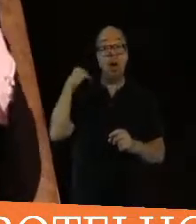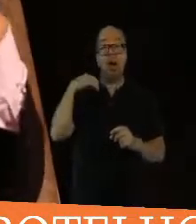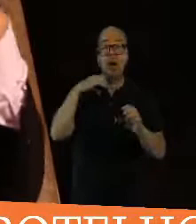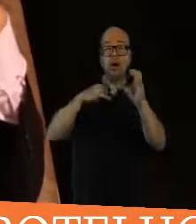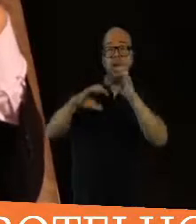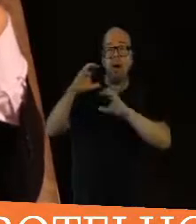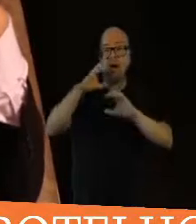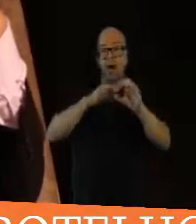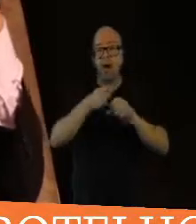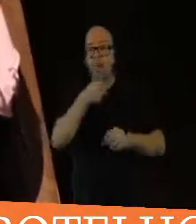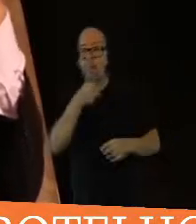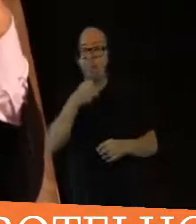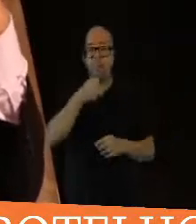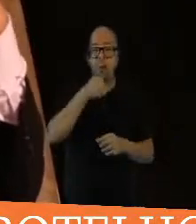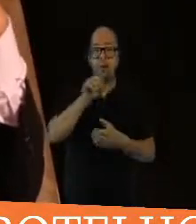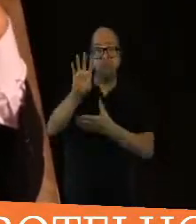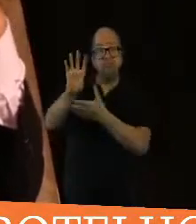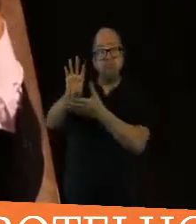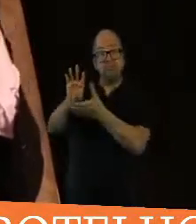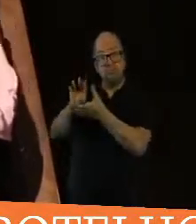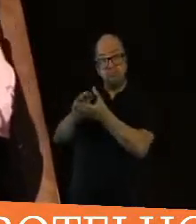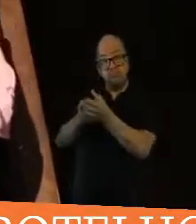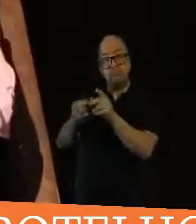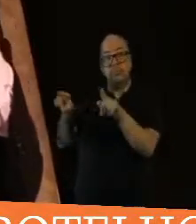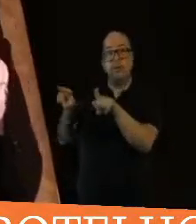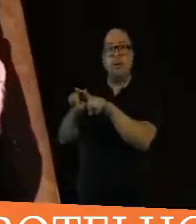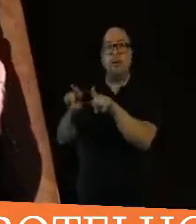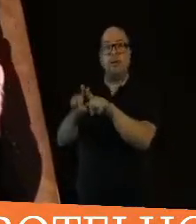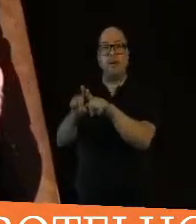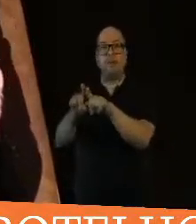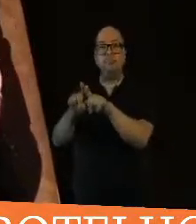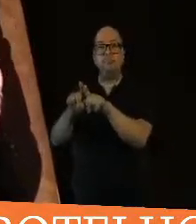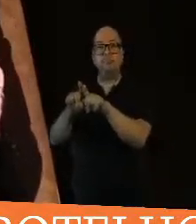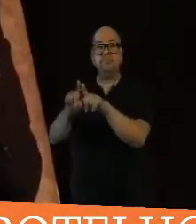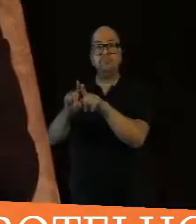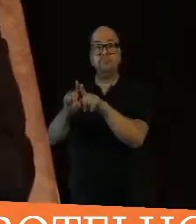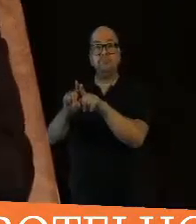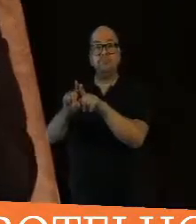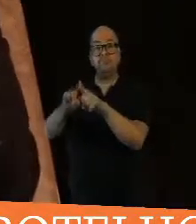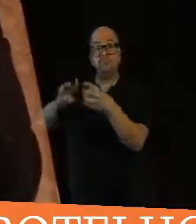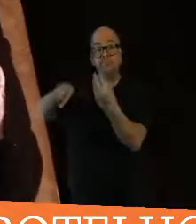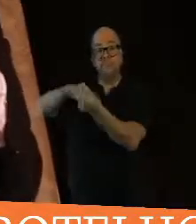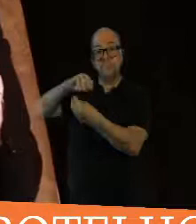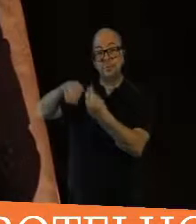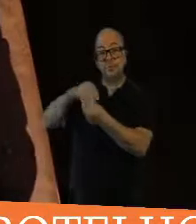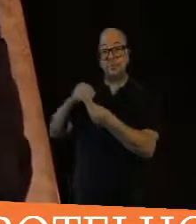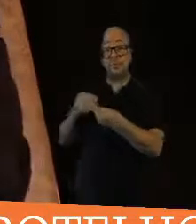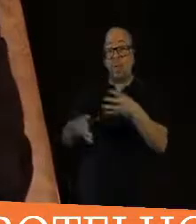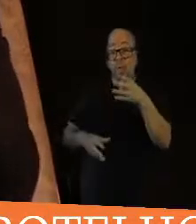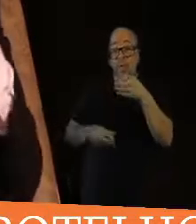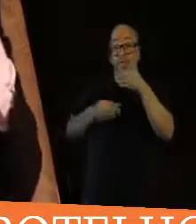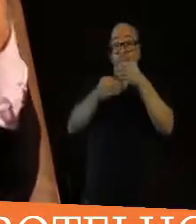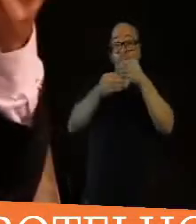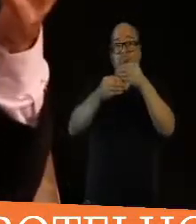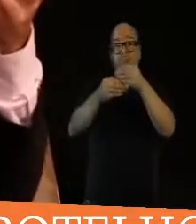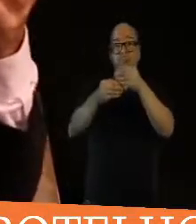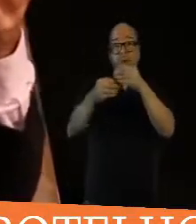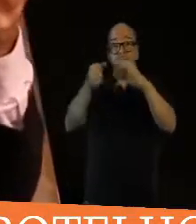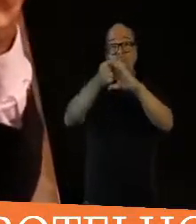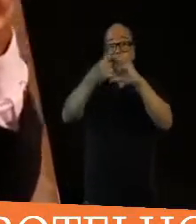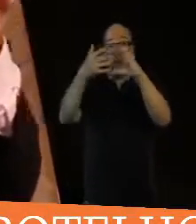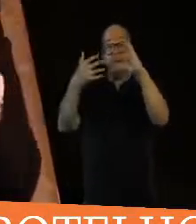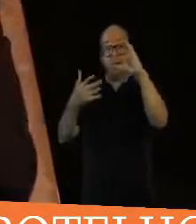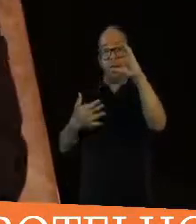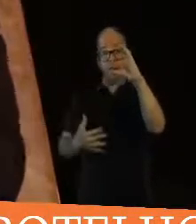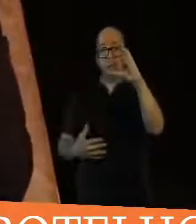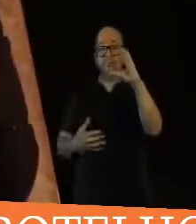incorporassem características que se tornaram assim, importantíssimas para quem almejava ser um cantor